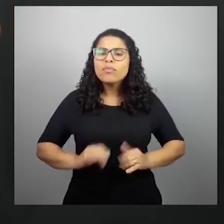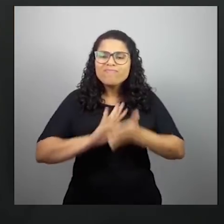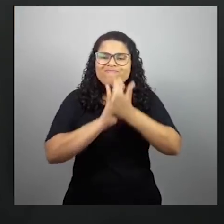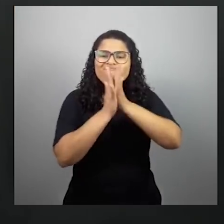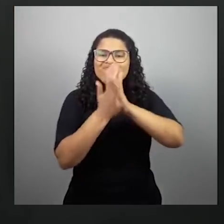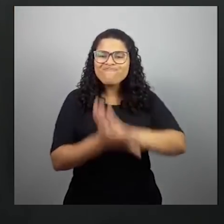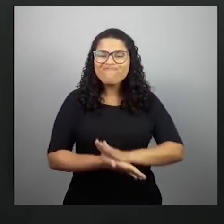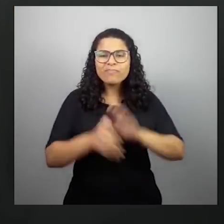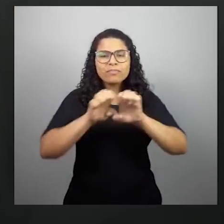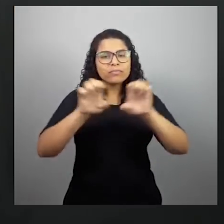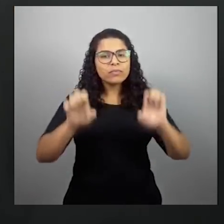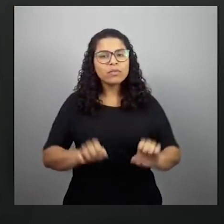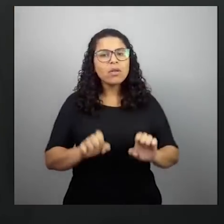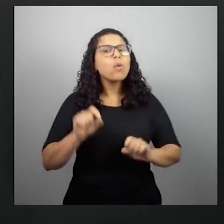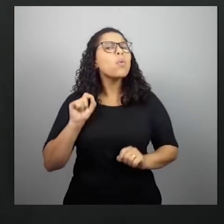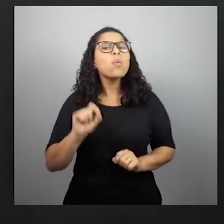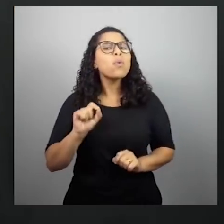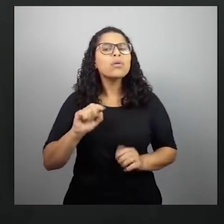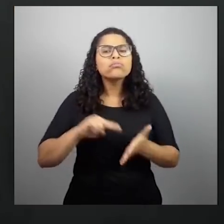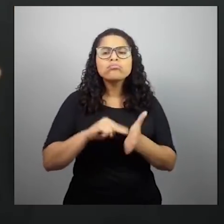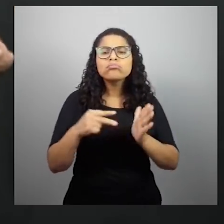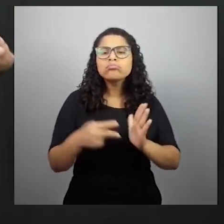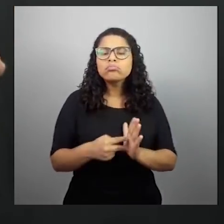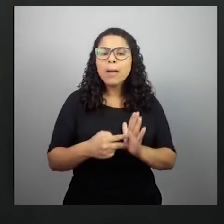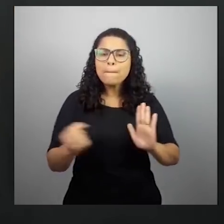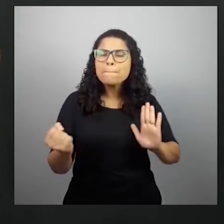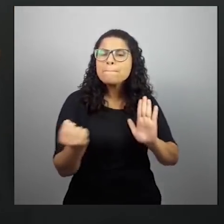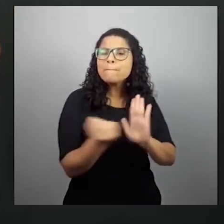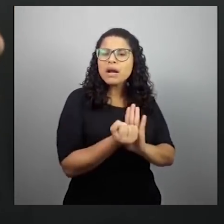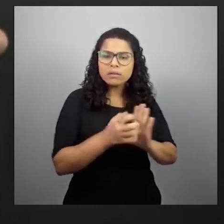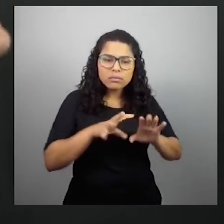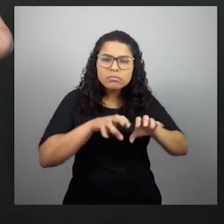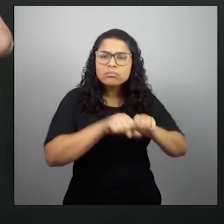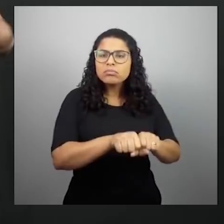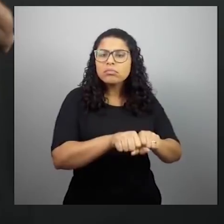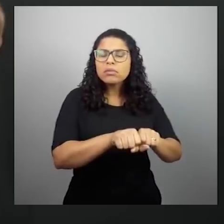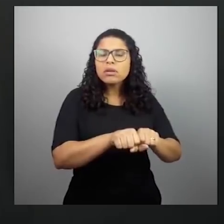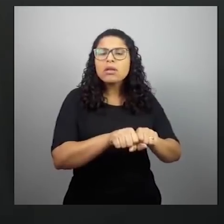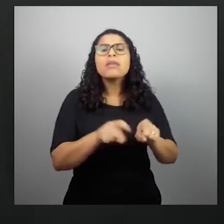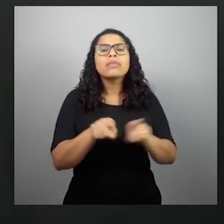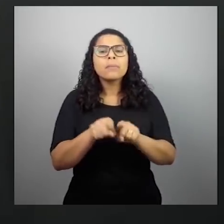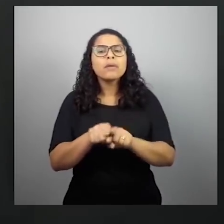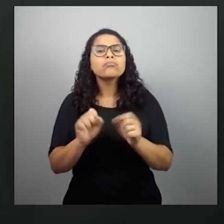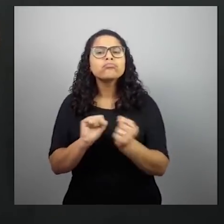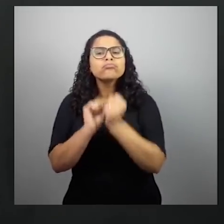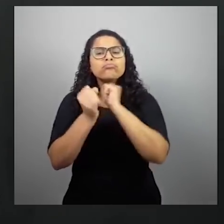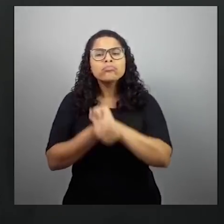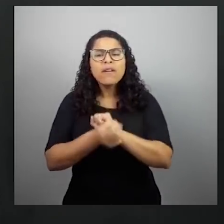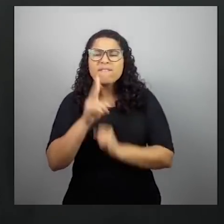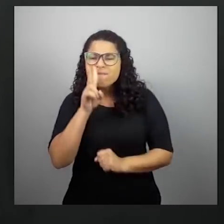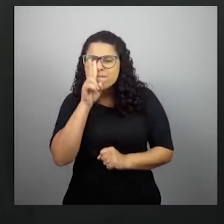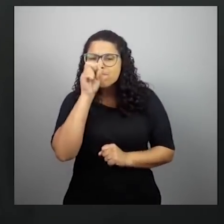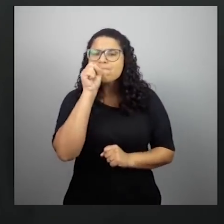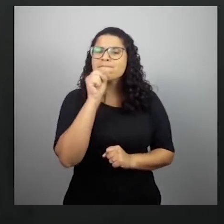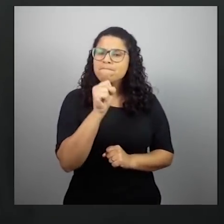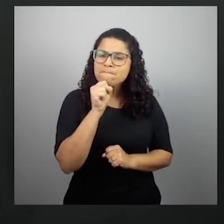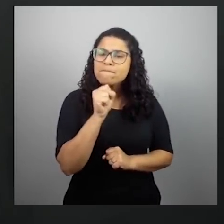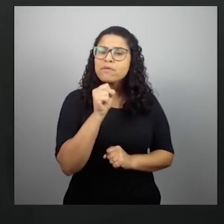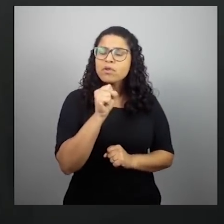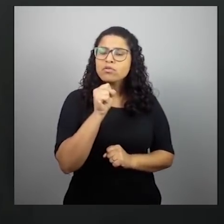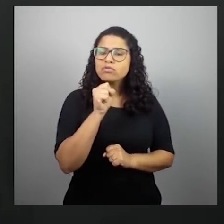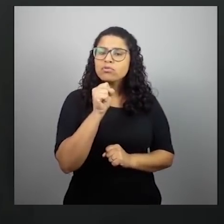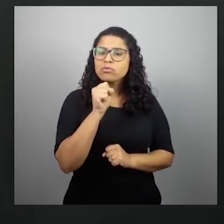estrutural. O que isso quer dizer? A marca da colonização e da escravidão foram tão fortes, mas tão fortes na